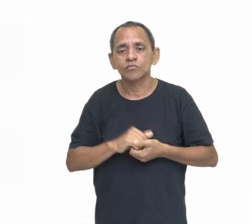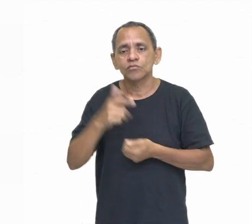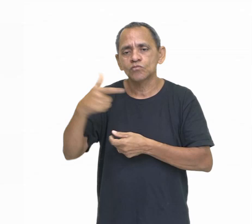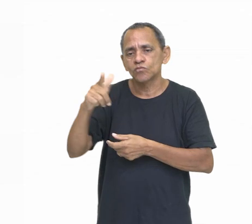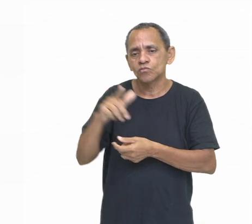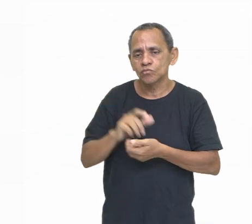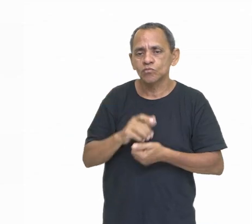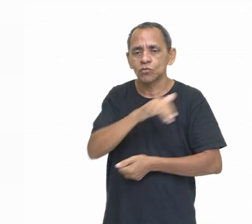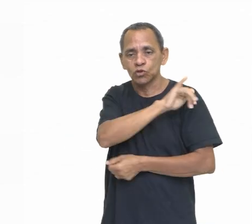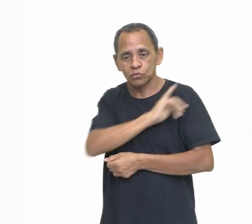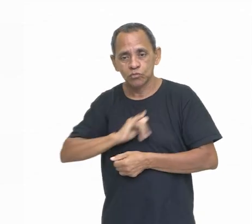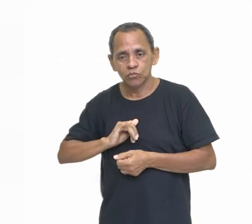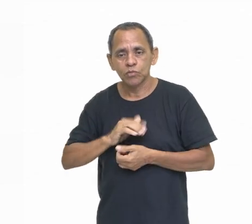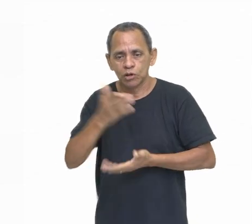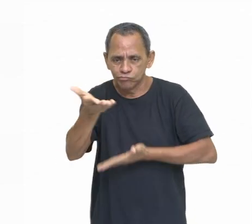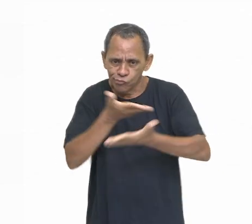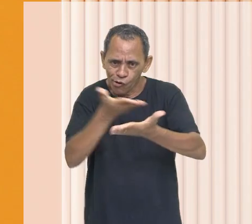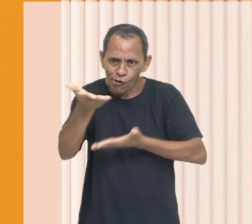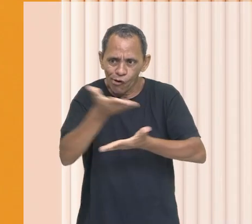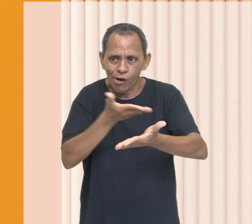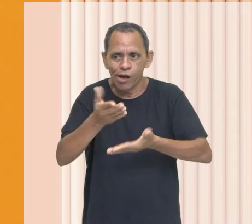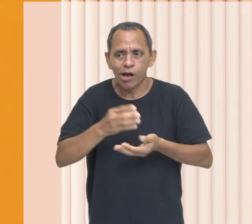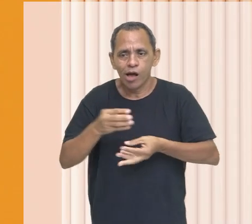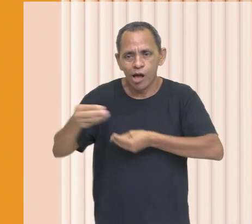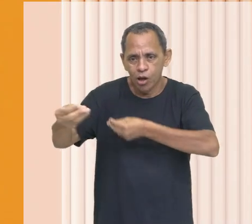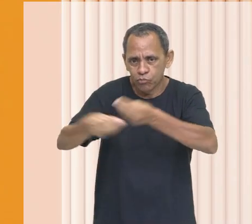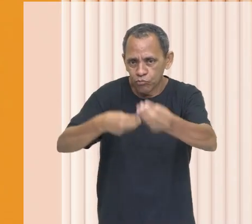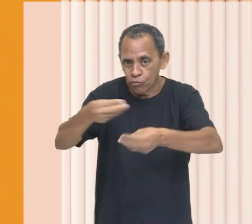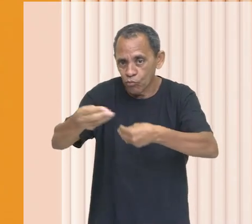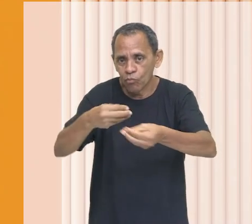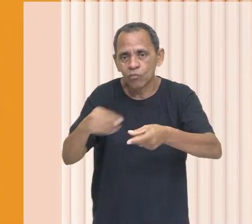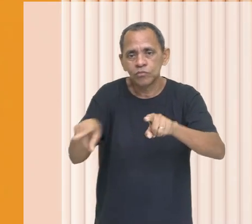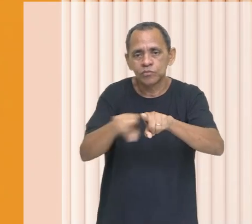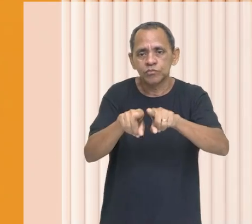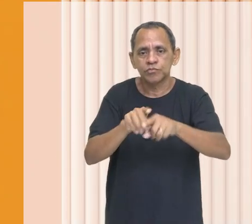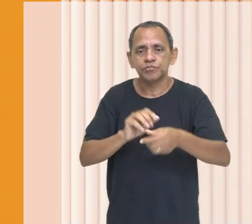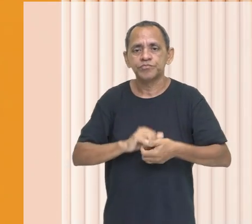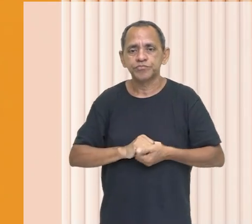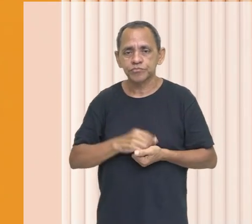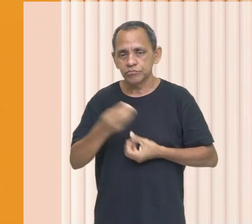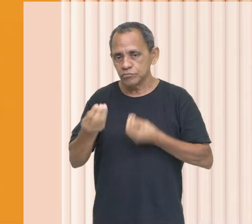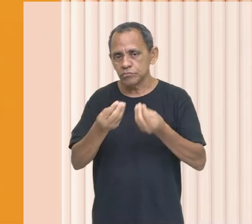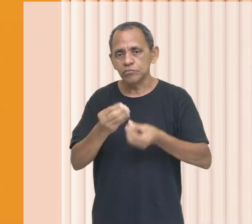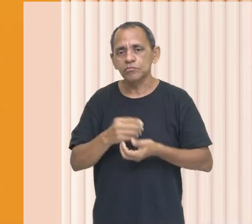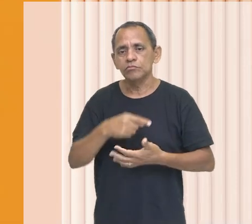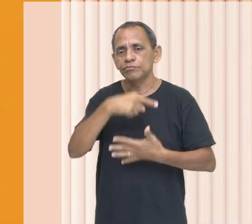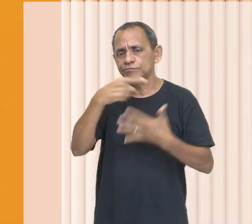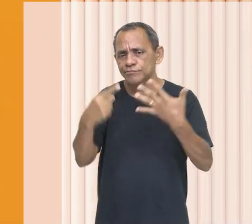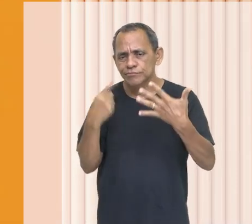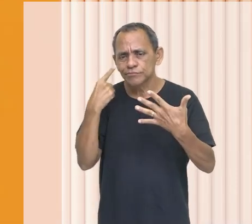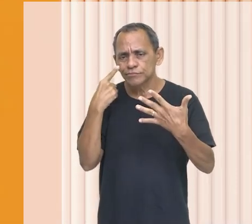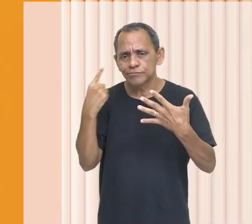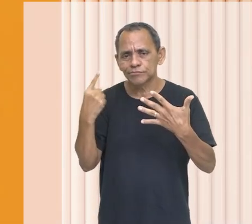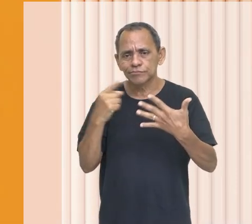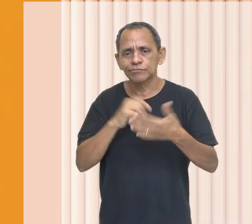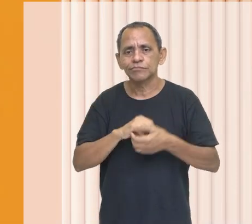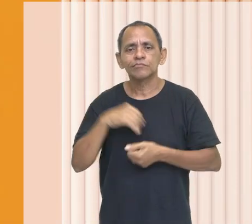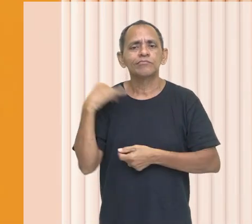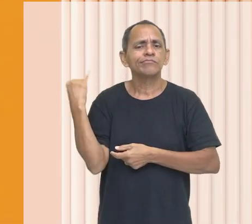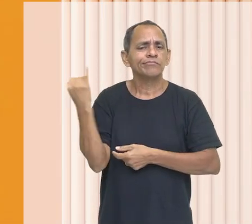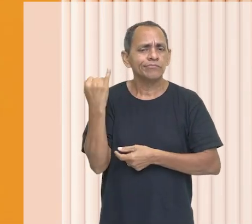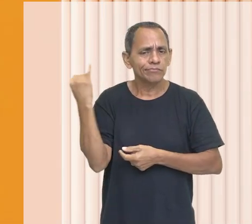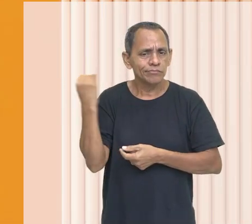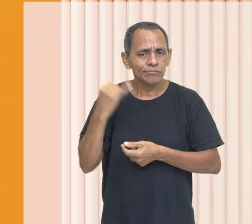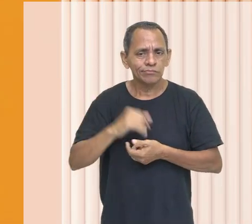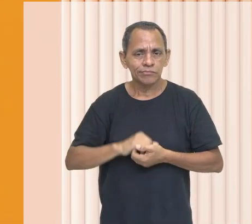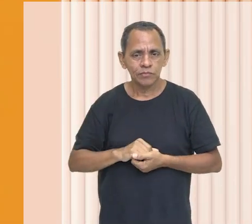troca de produtos e ideias. E agora, né, vamos àquele ponto que é